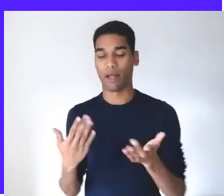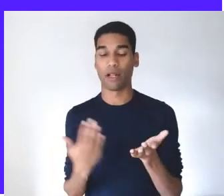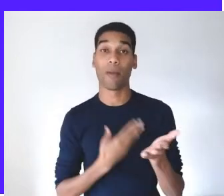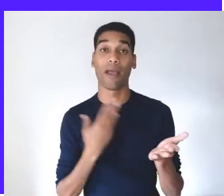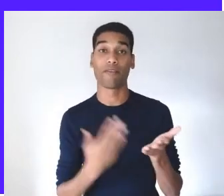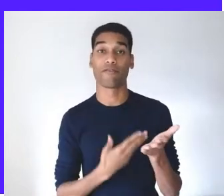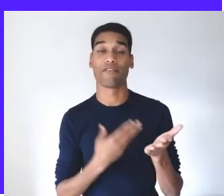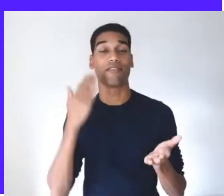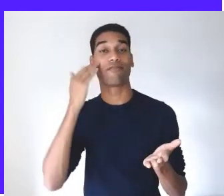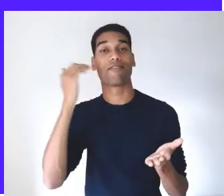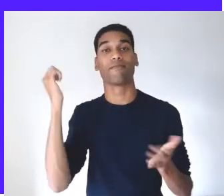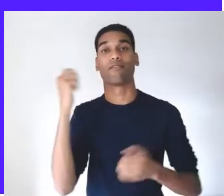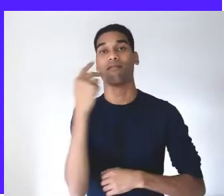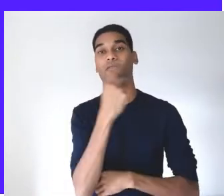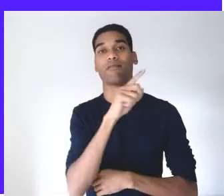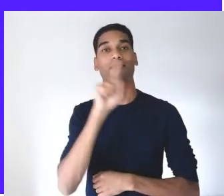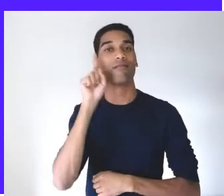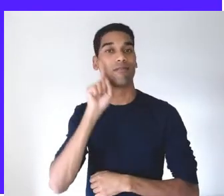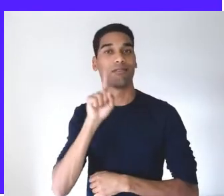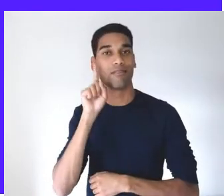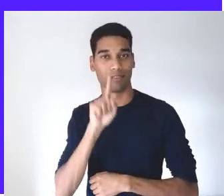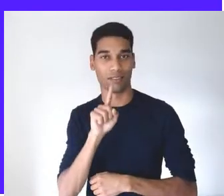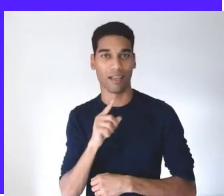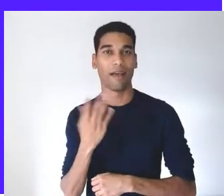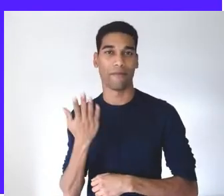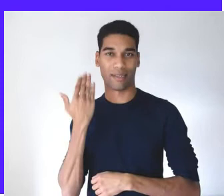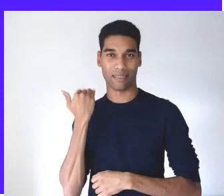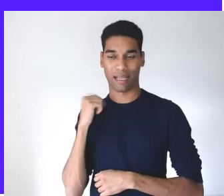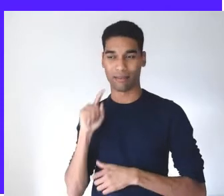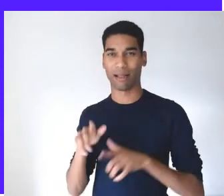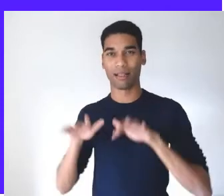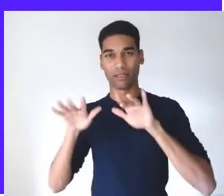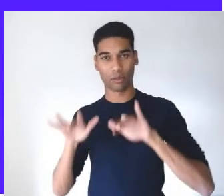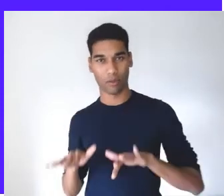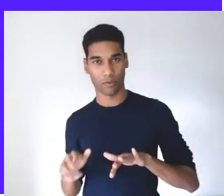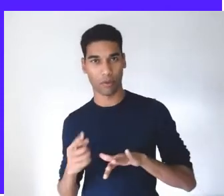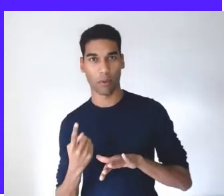uma matéria muito interessante falando sobre